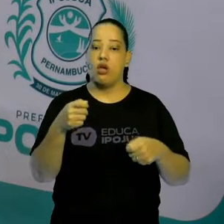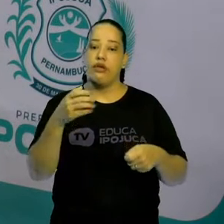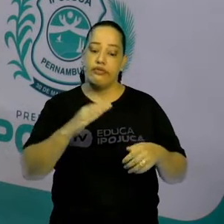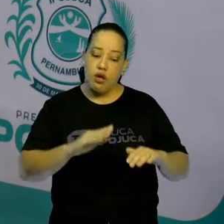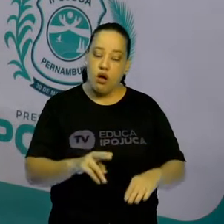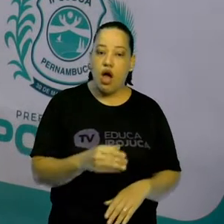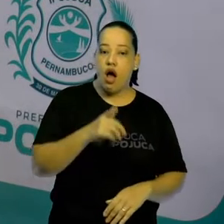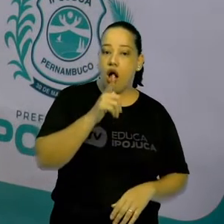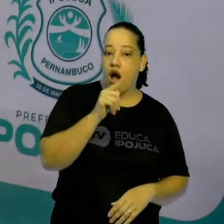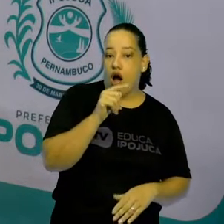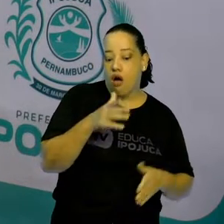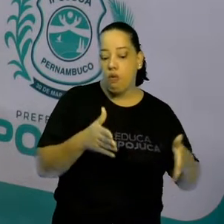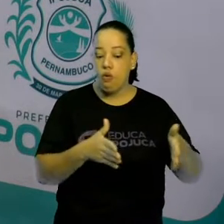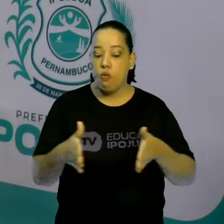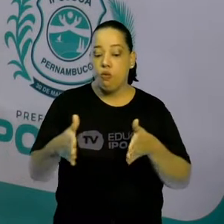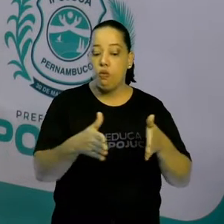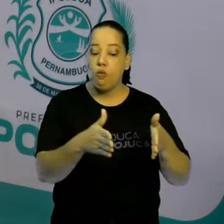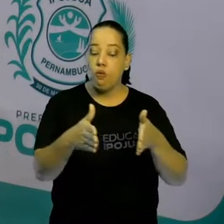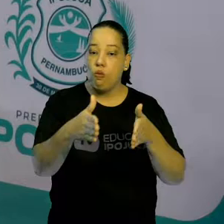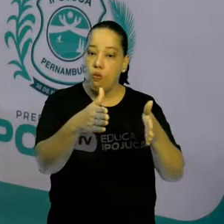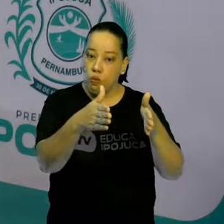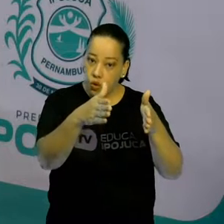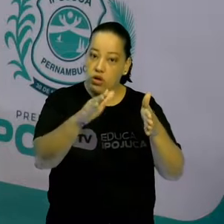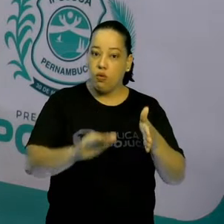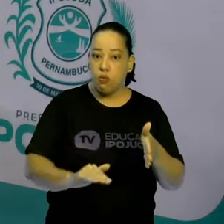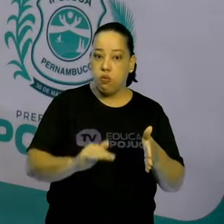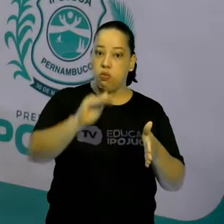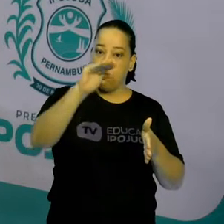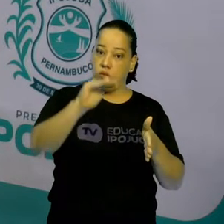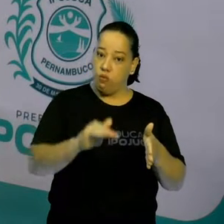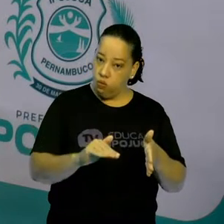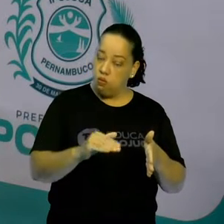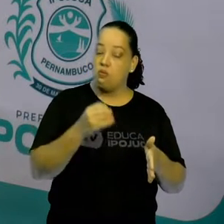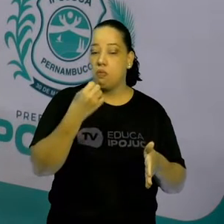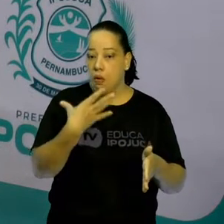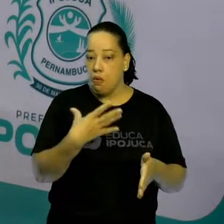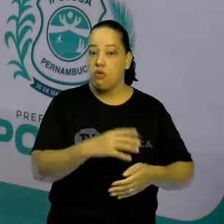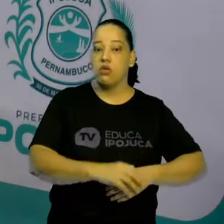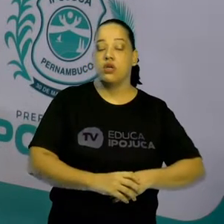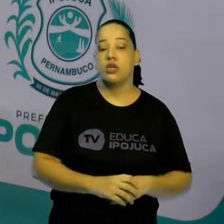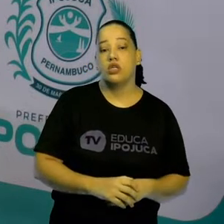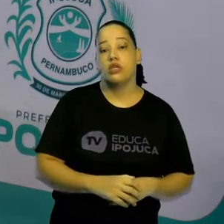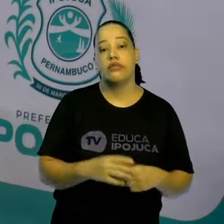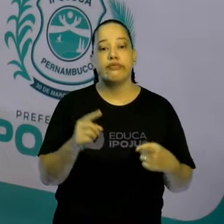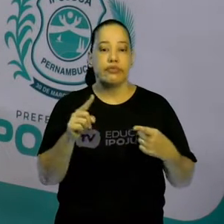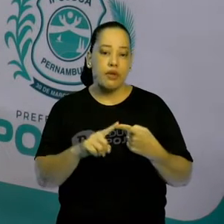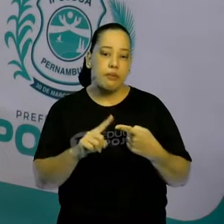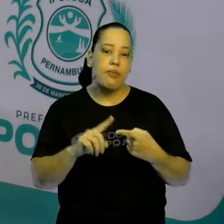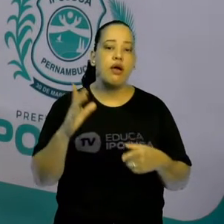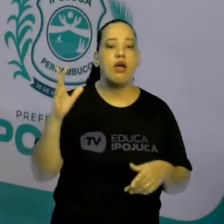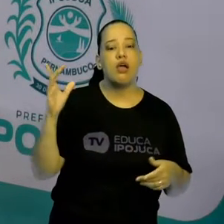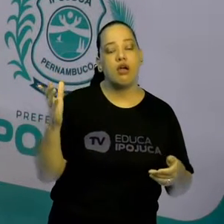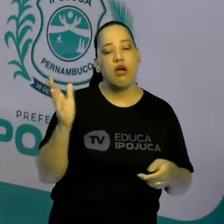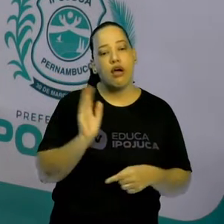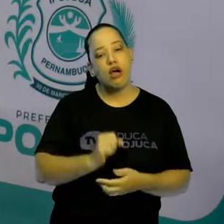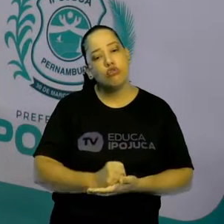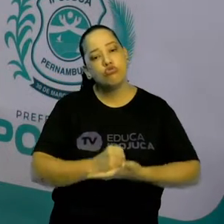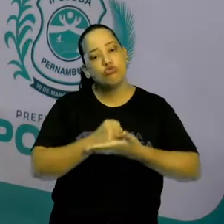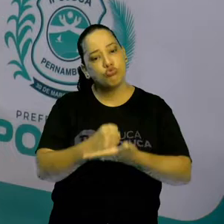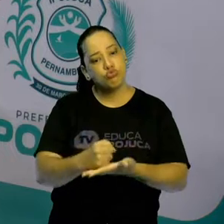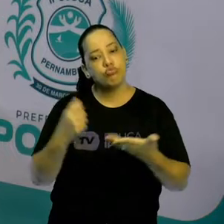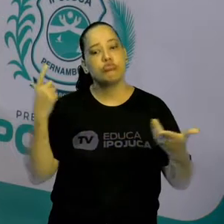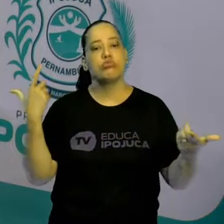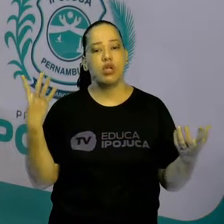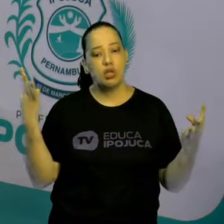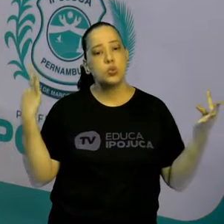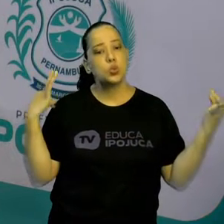de alguns tipos de rios e, em alguns casos, também pode até ajudar no turismo. Já como